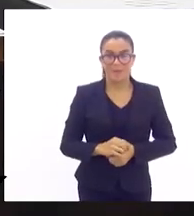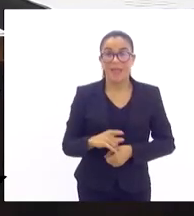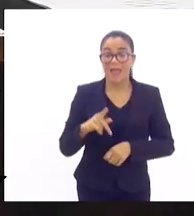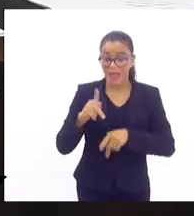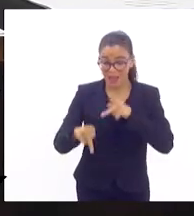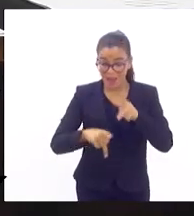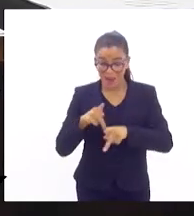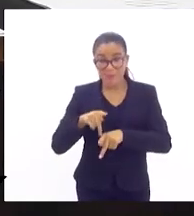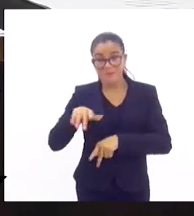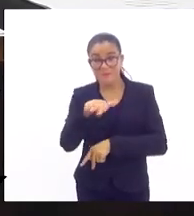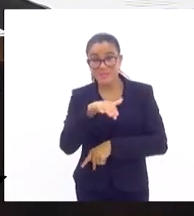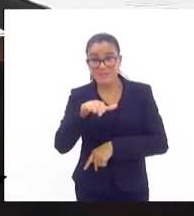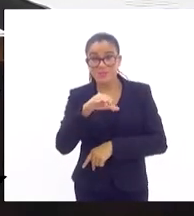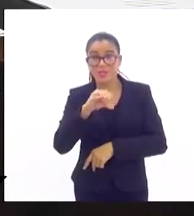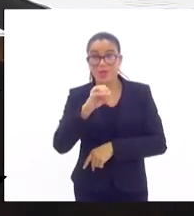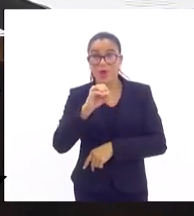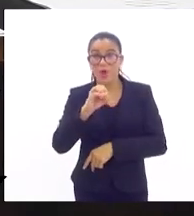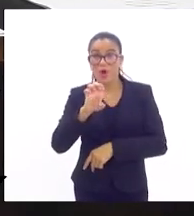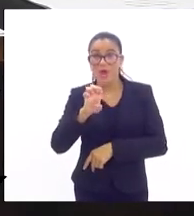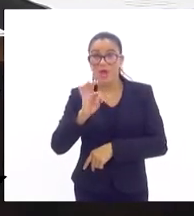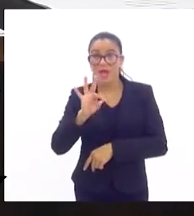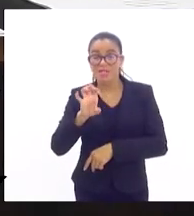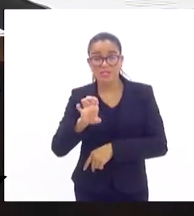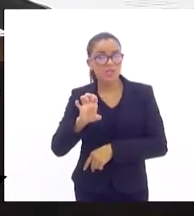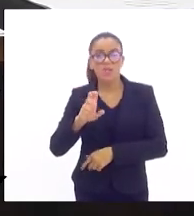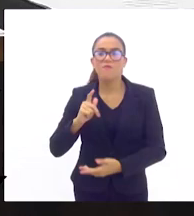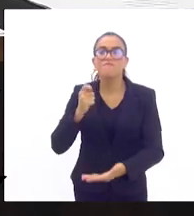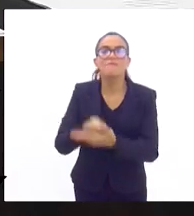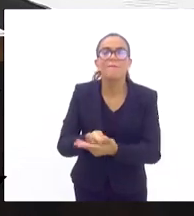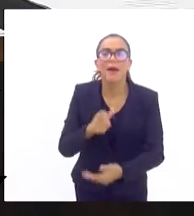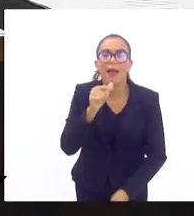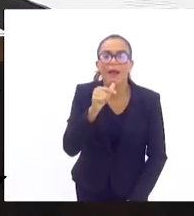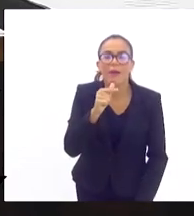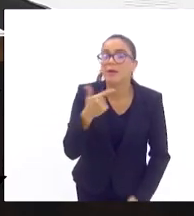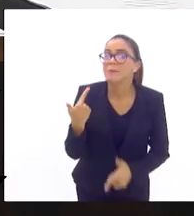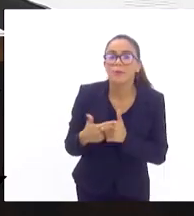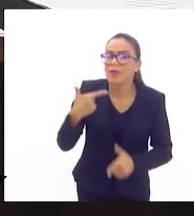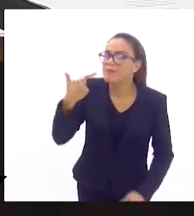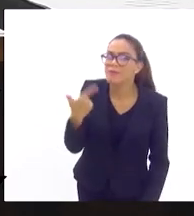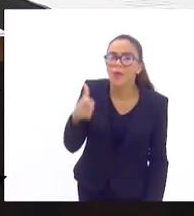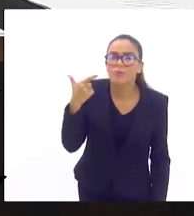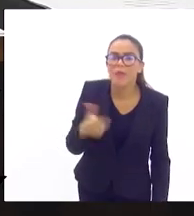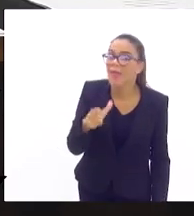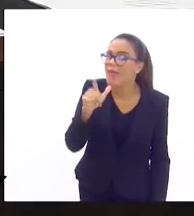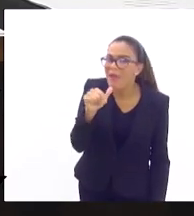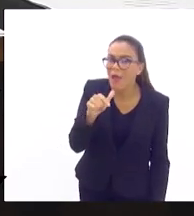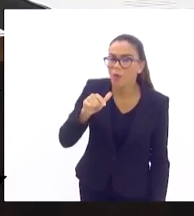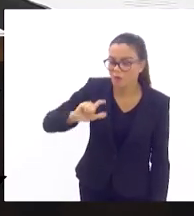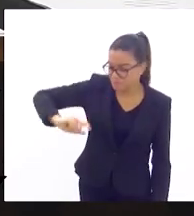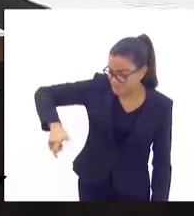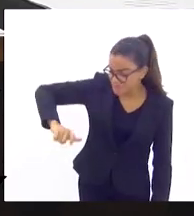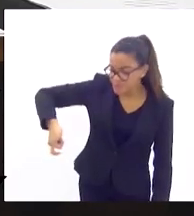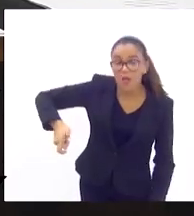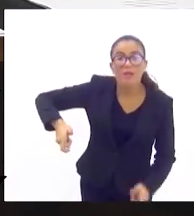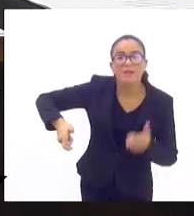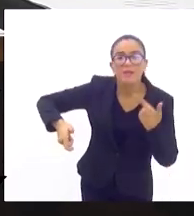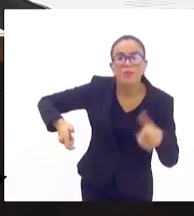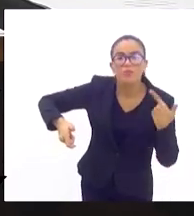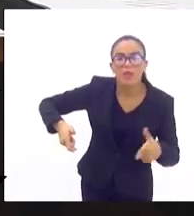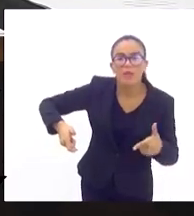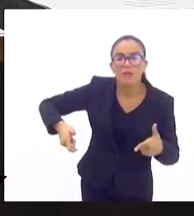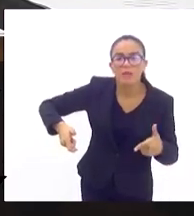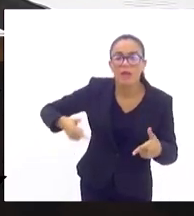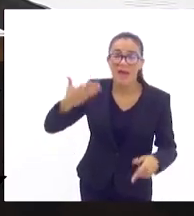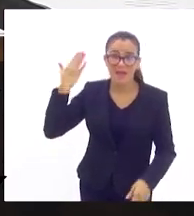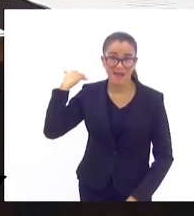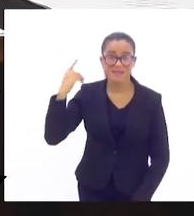Zona Oeste não vai pagar água, porque ela não tem água. A Zona Oeste não tem água. Antes